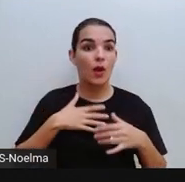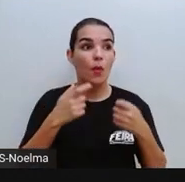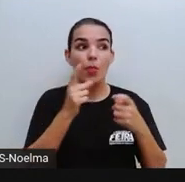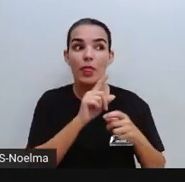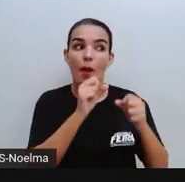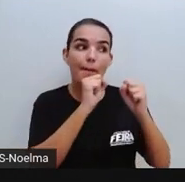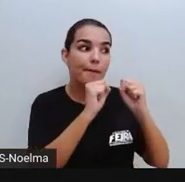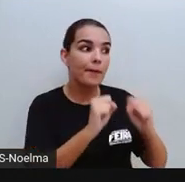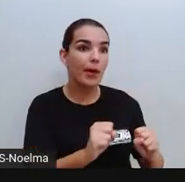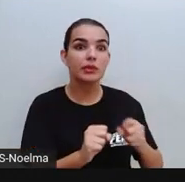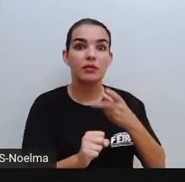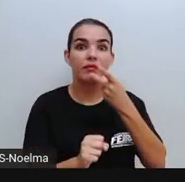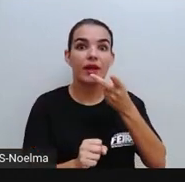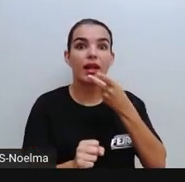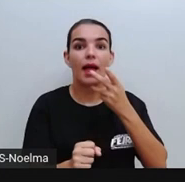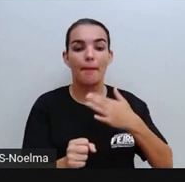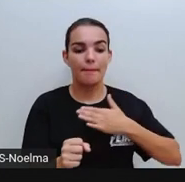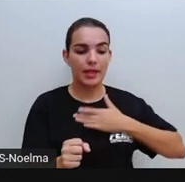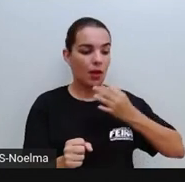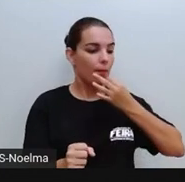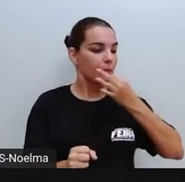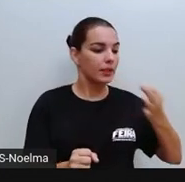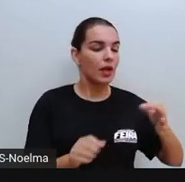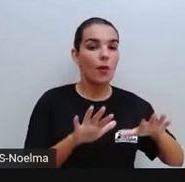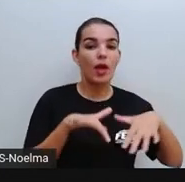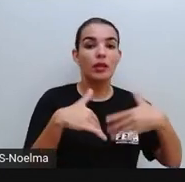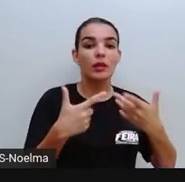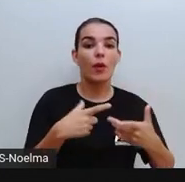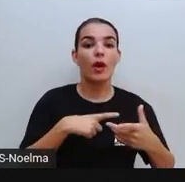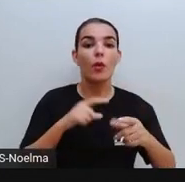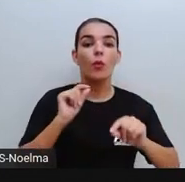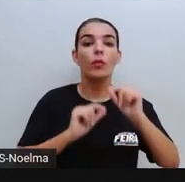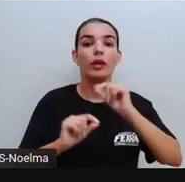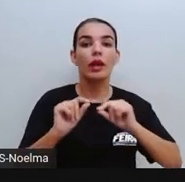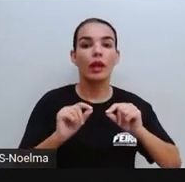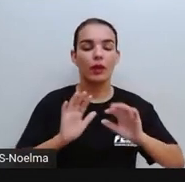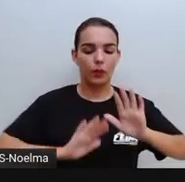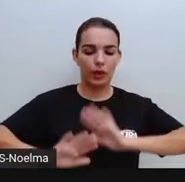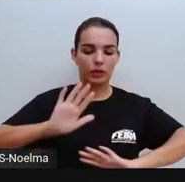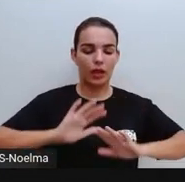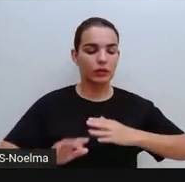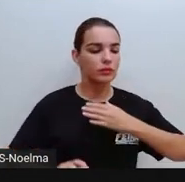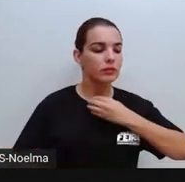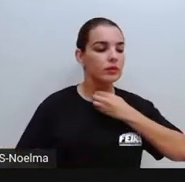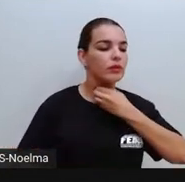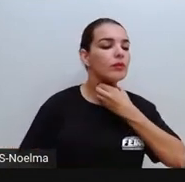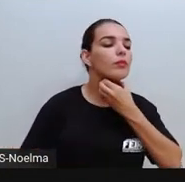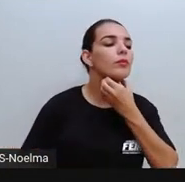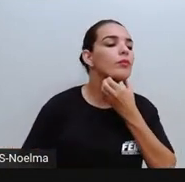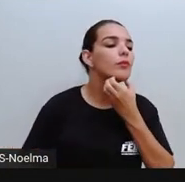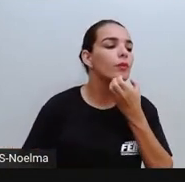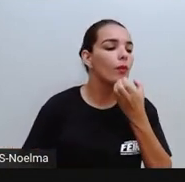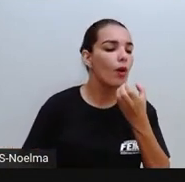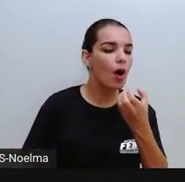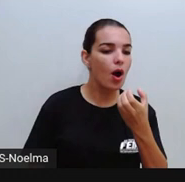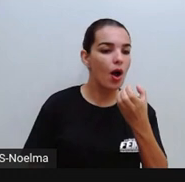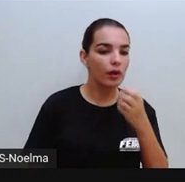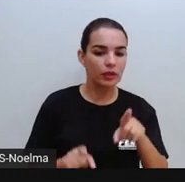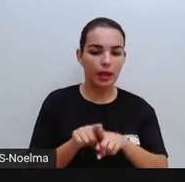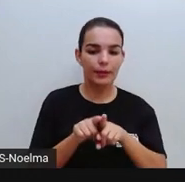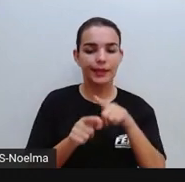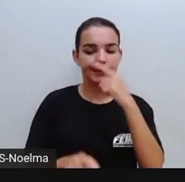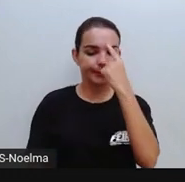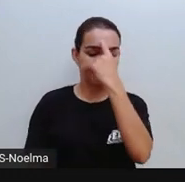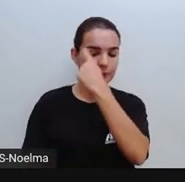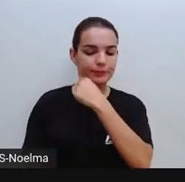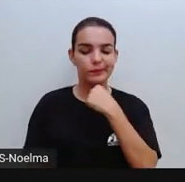opinião sobre essa notícia então eu tenho que ter cuidado ali quando toma som da minha voz com as minhas expressões que muitas vezes eu tô